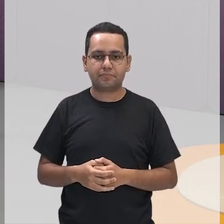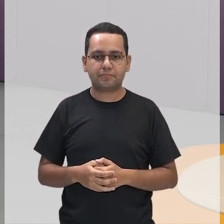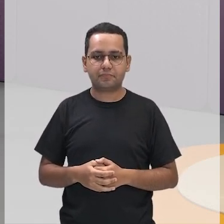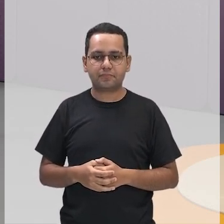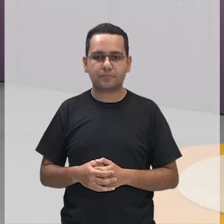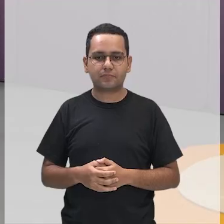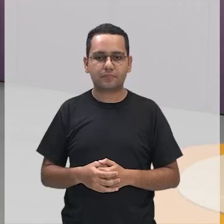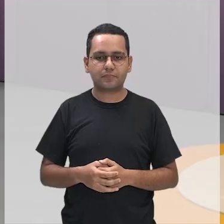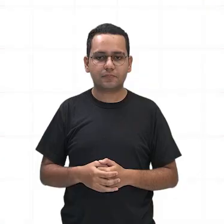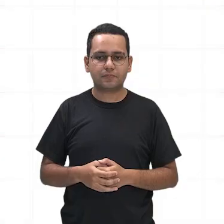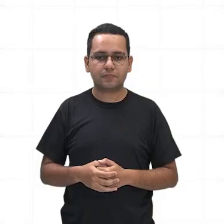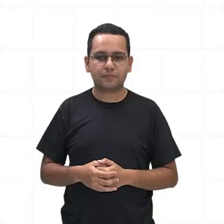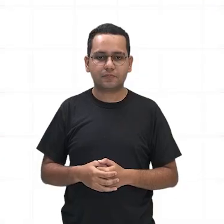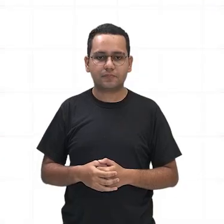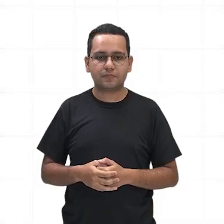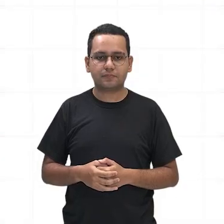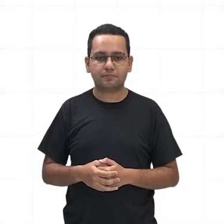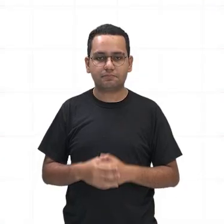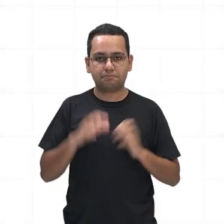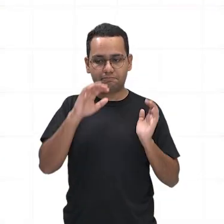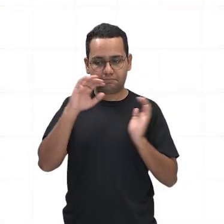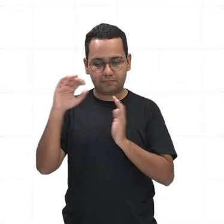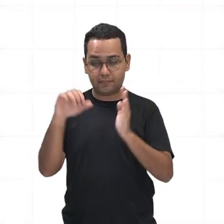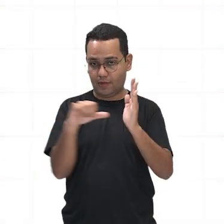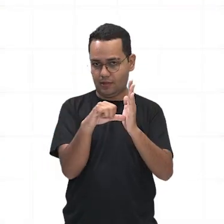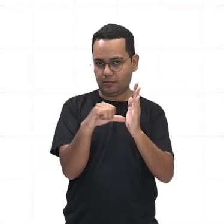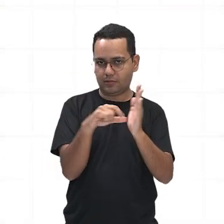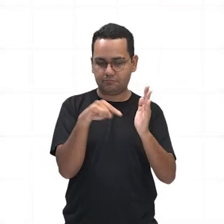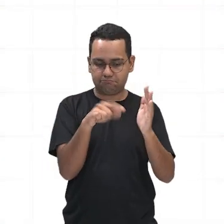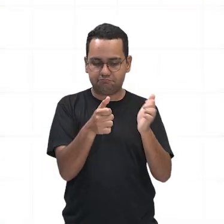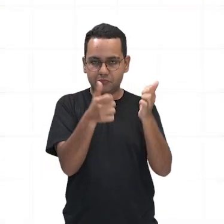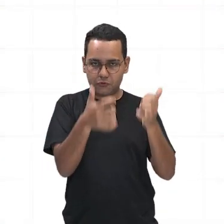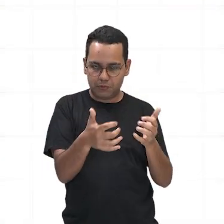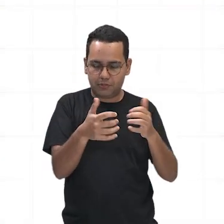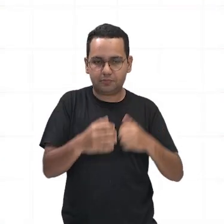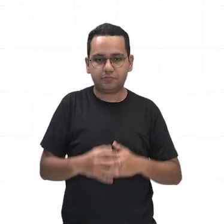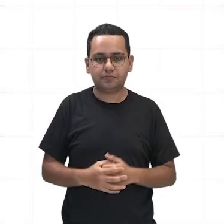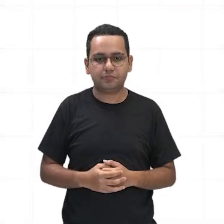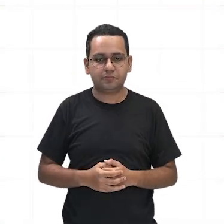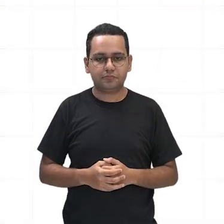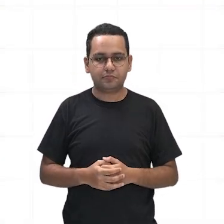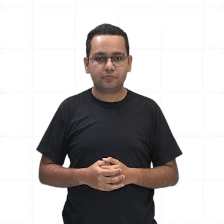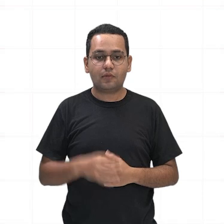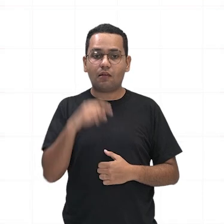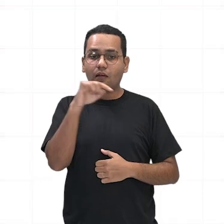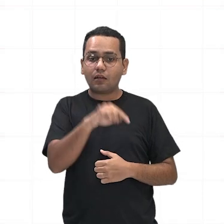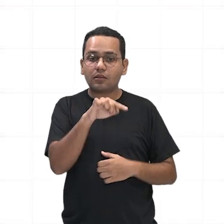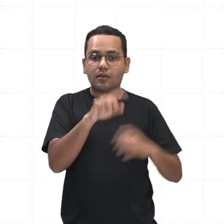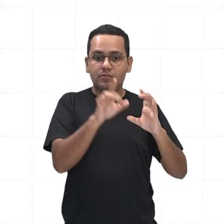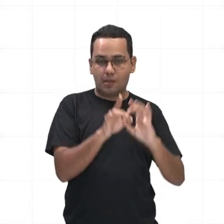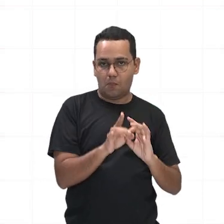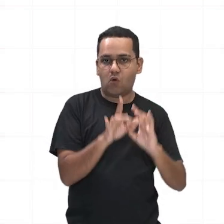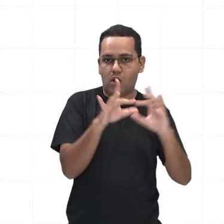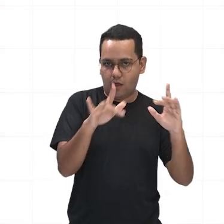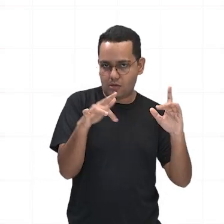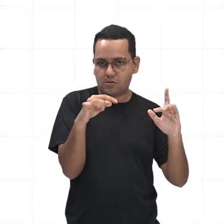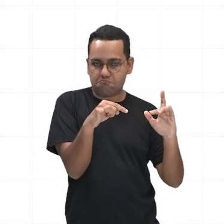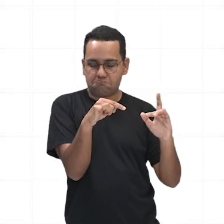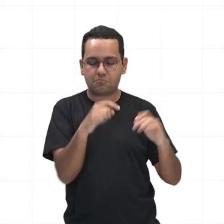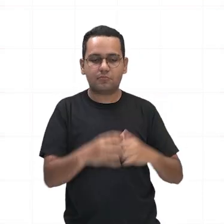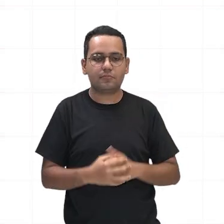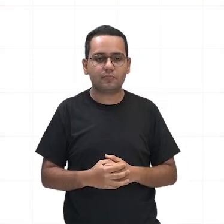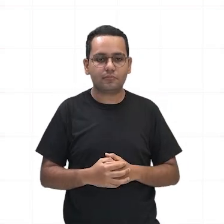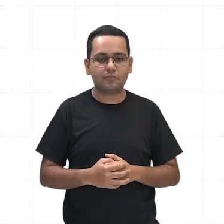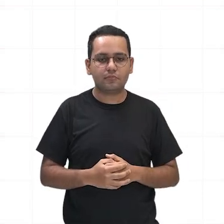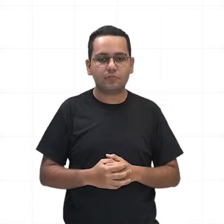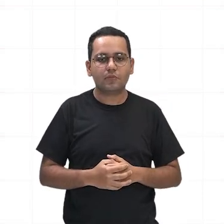né, que é, então, aí Atenas. Atenas, então, como eu falei para vocês, o berço, então, da democracia, localizada